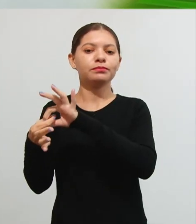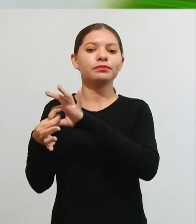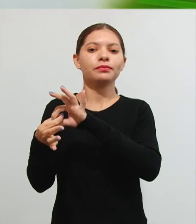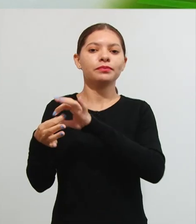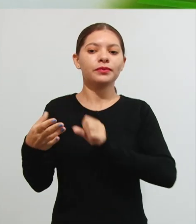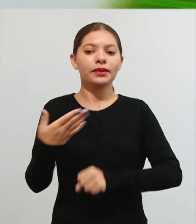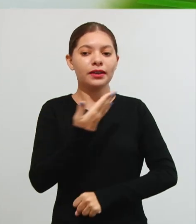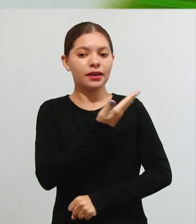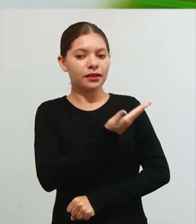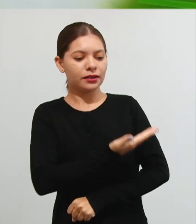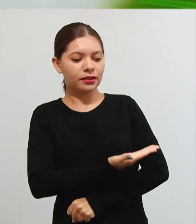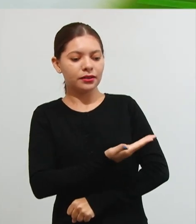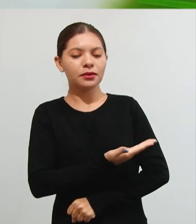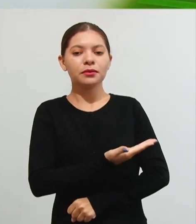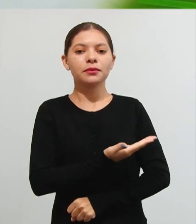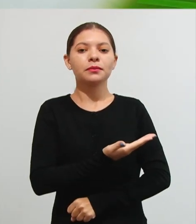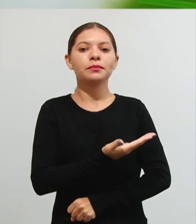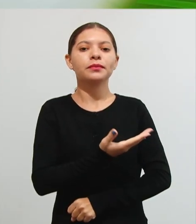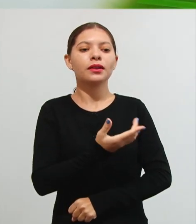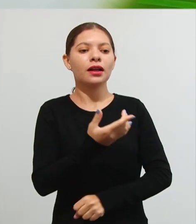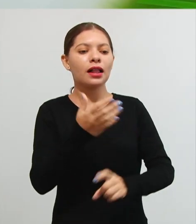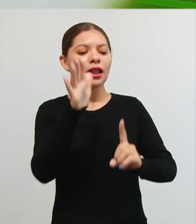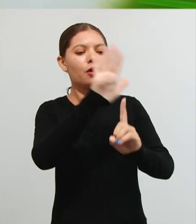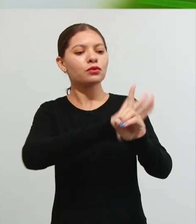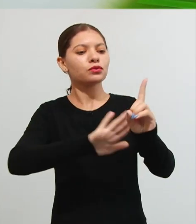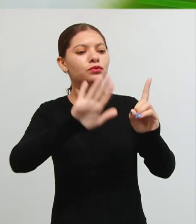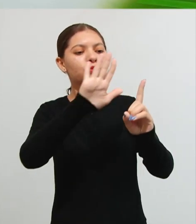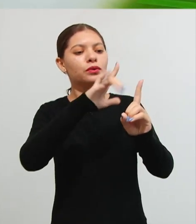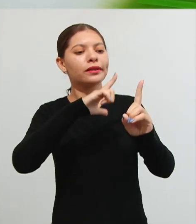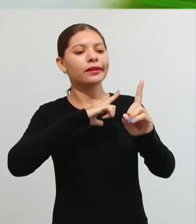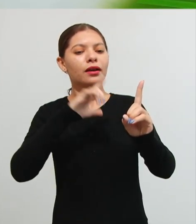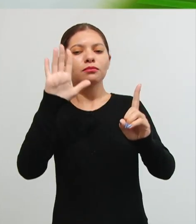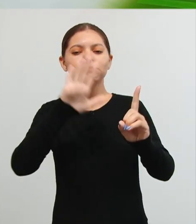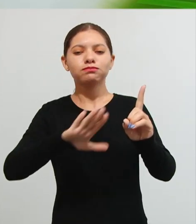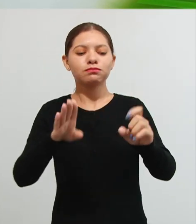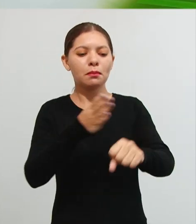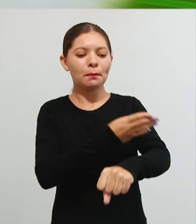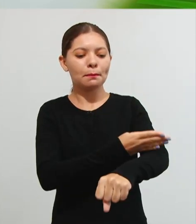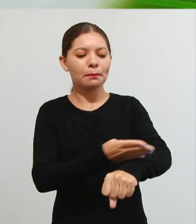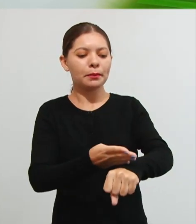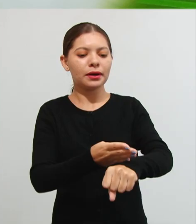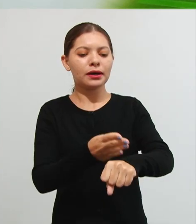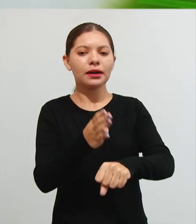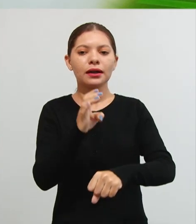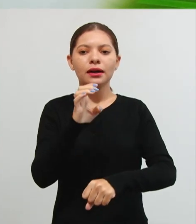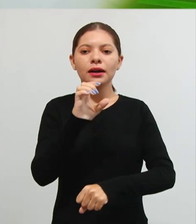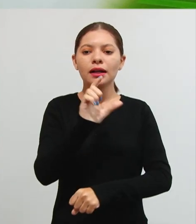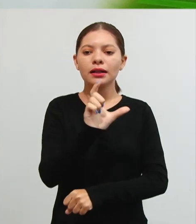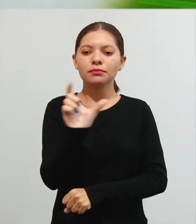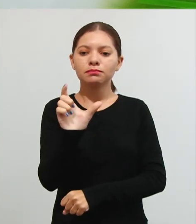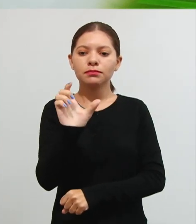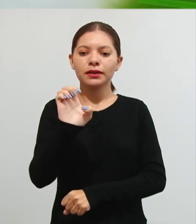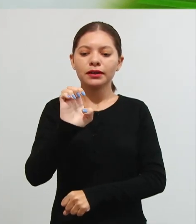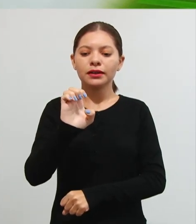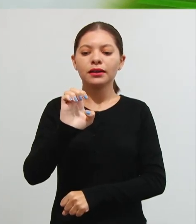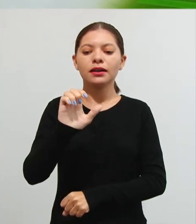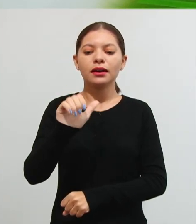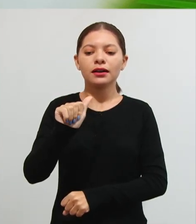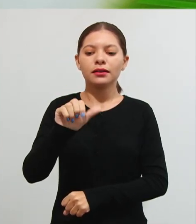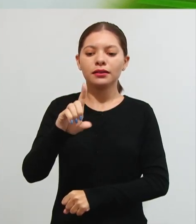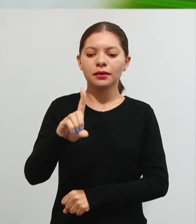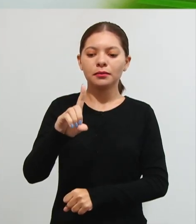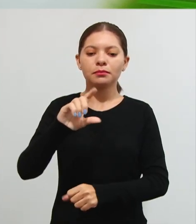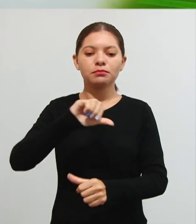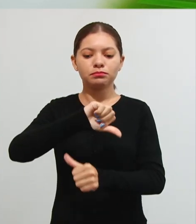ao meu lado esquerdo, ao fundo, nós temos uma parede branca com os escritos EAD Mudando